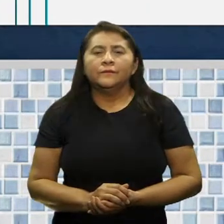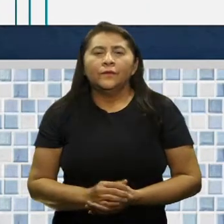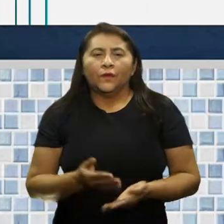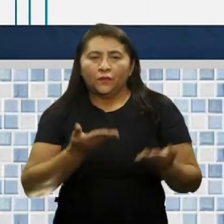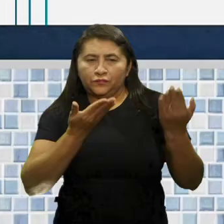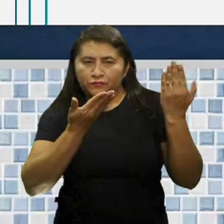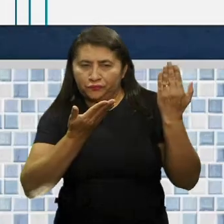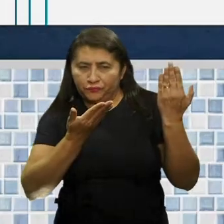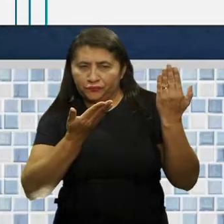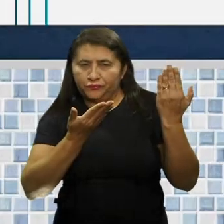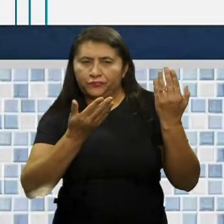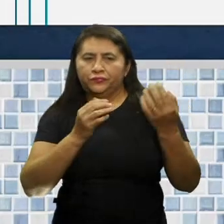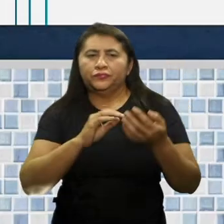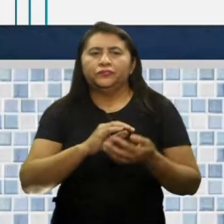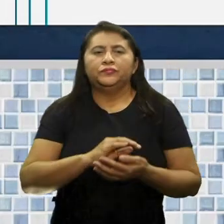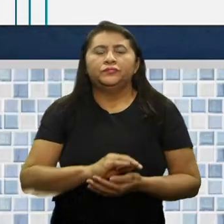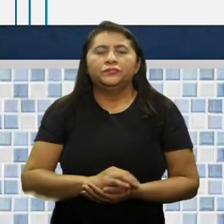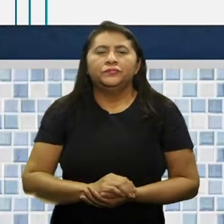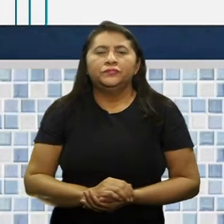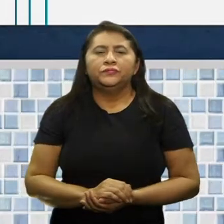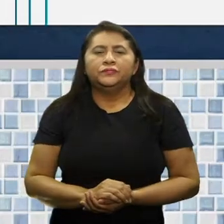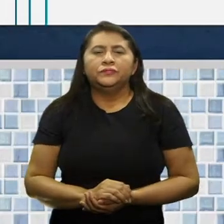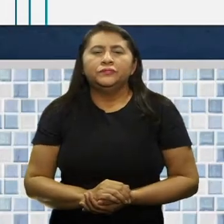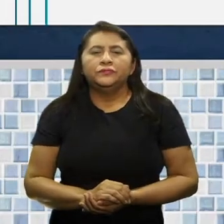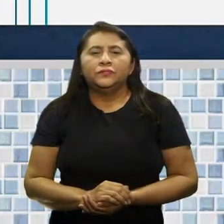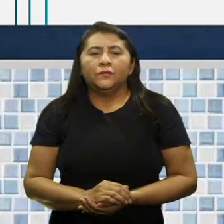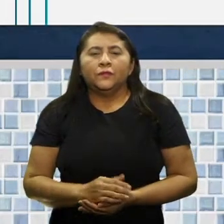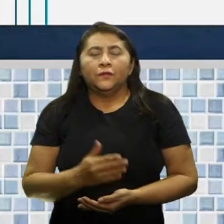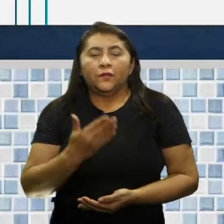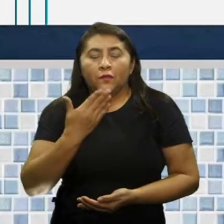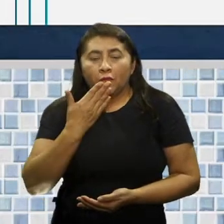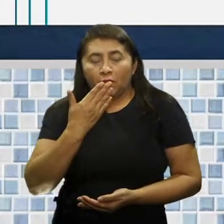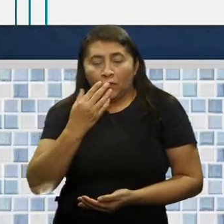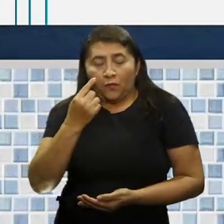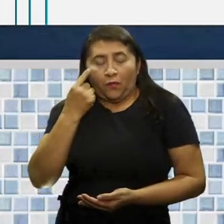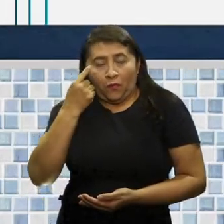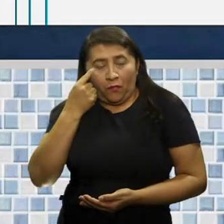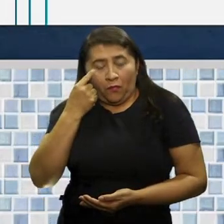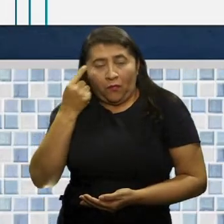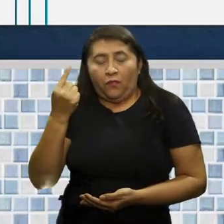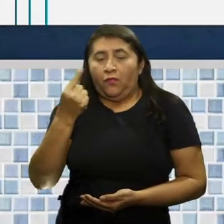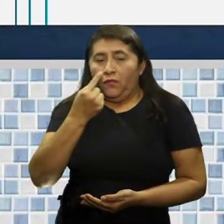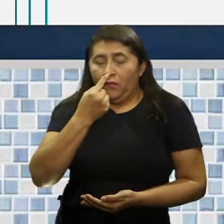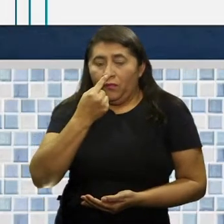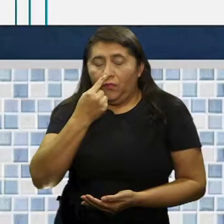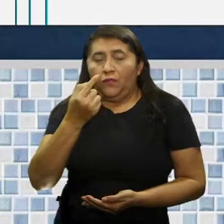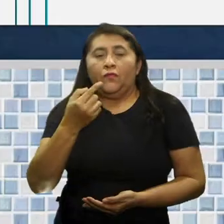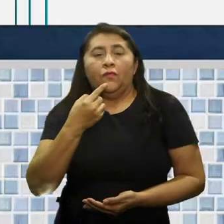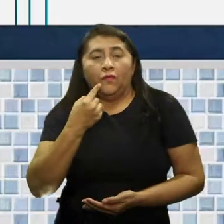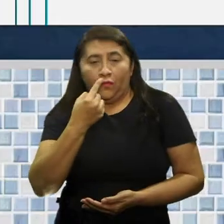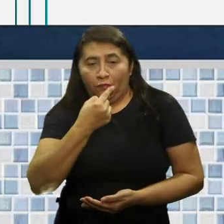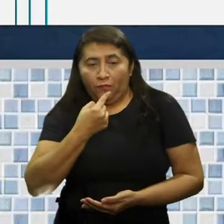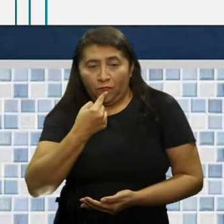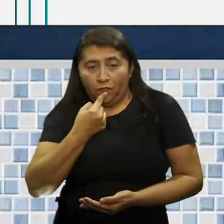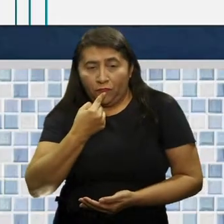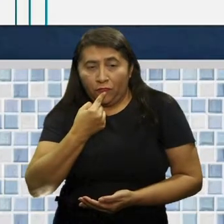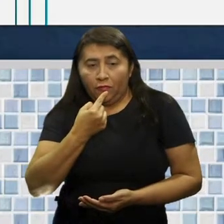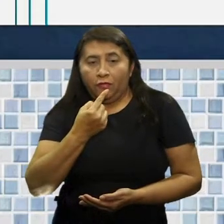Don't touch your eyes, nose and mouth. Então, não toque os seus olhos, seu nariz ou sua boca.